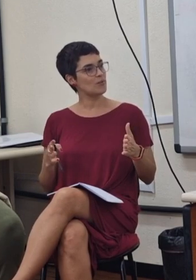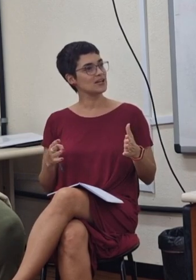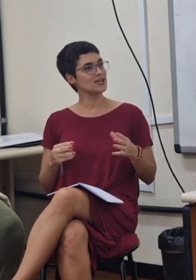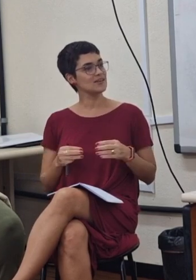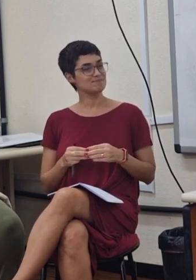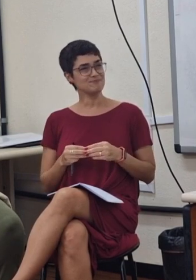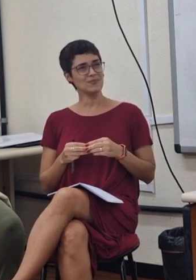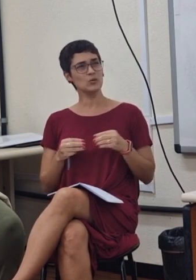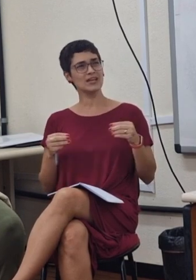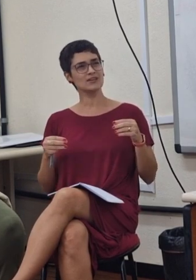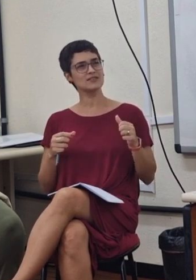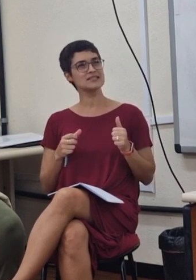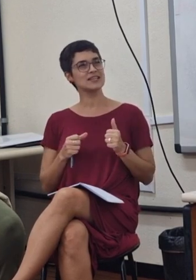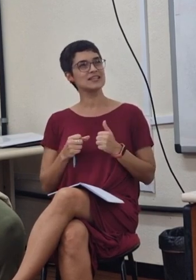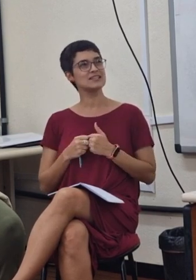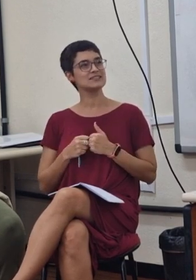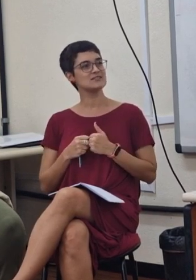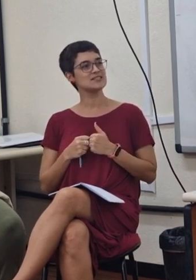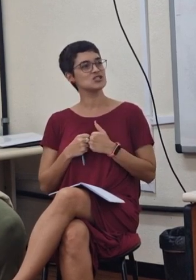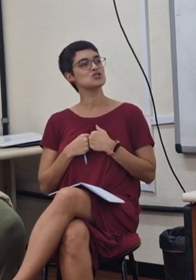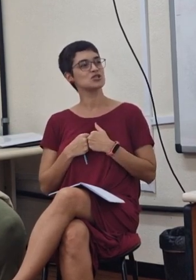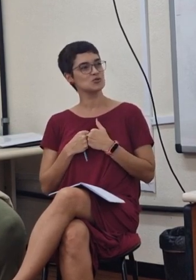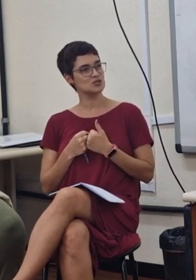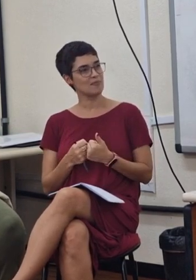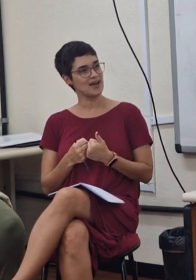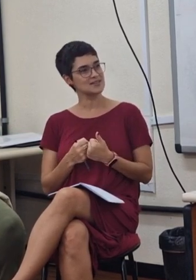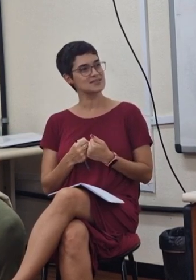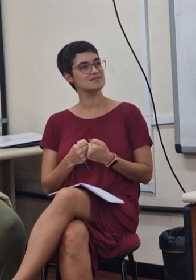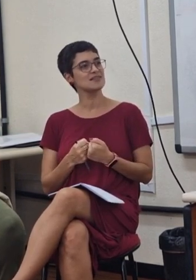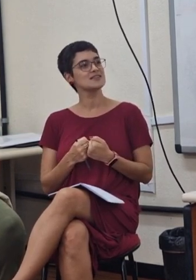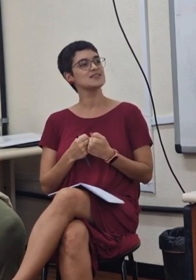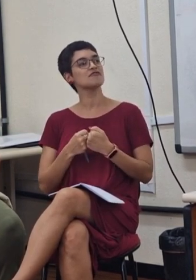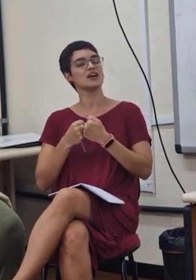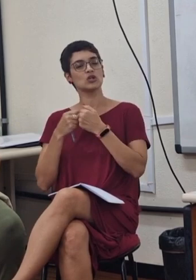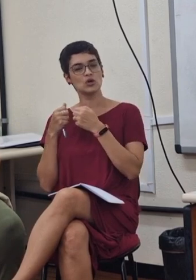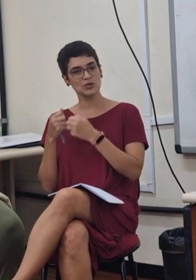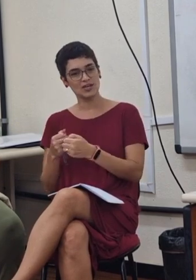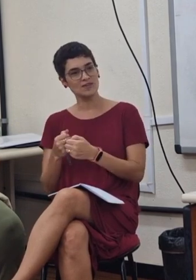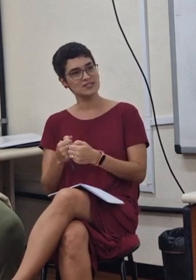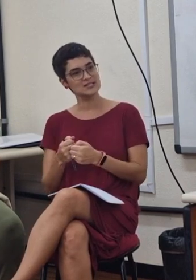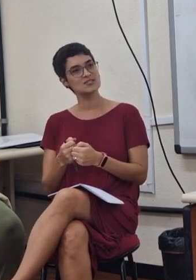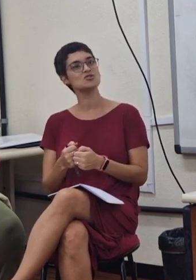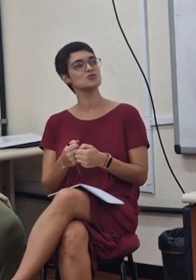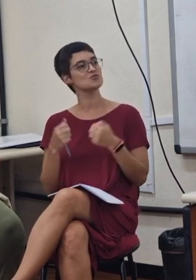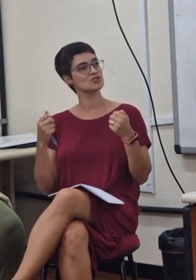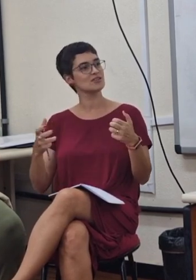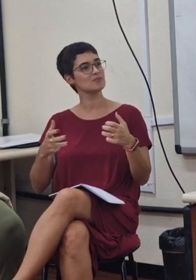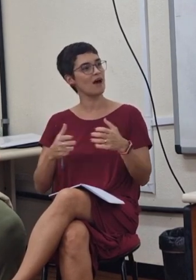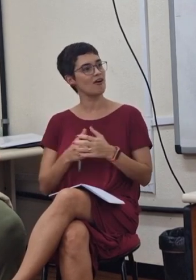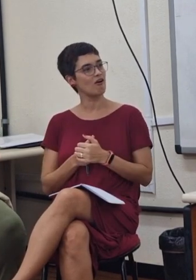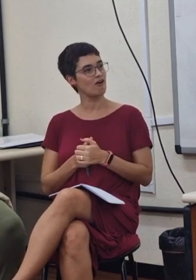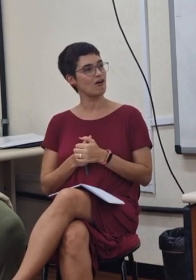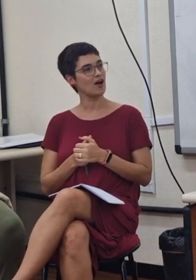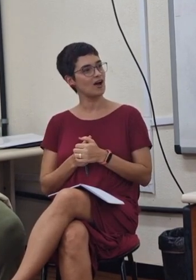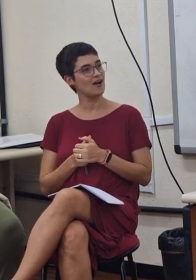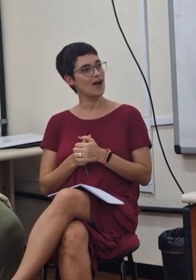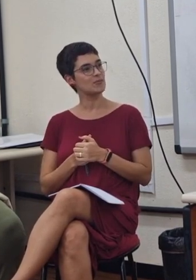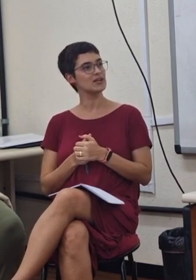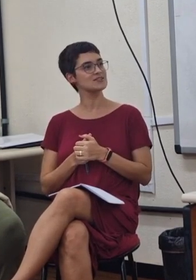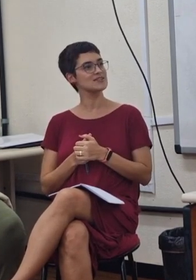mais de 20 anos de companhia, o que você sentiu de mais desafiador, o que você sentiu de